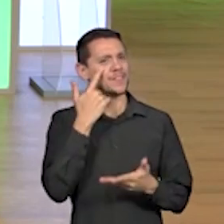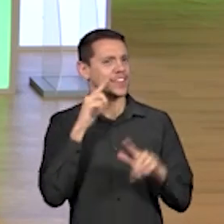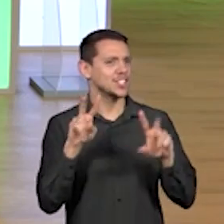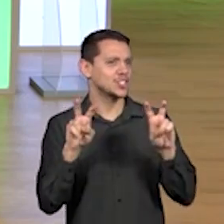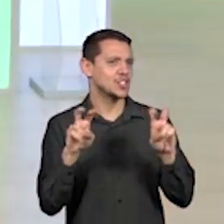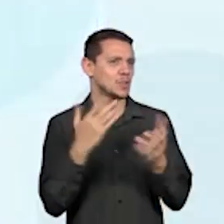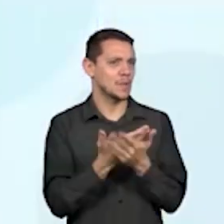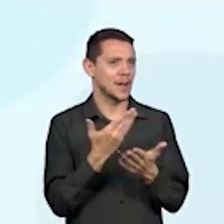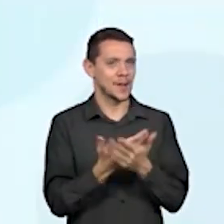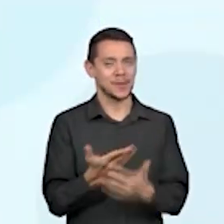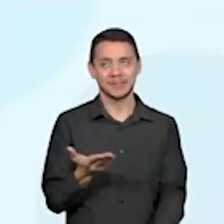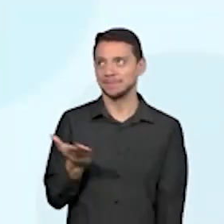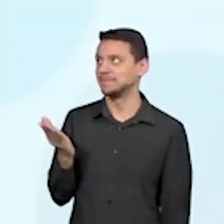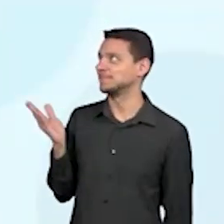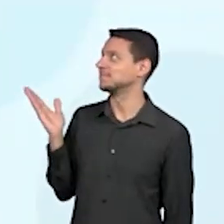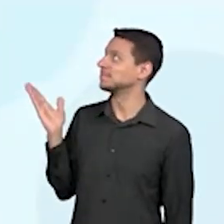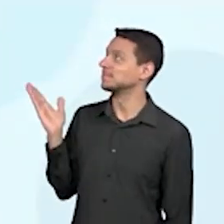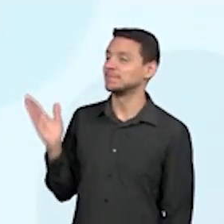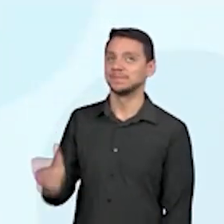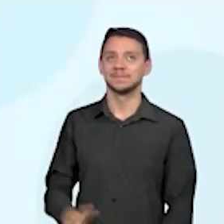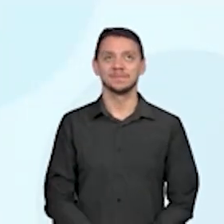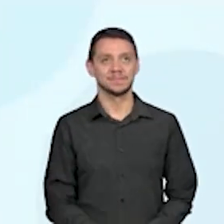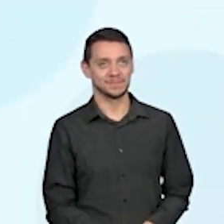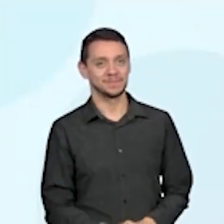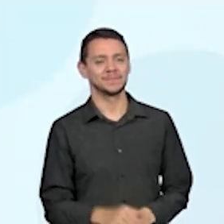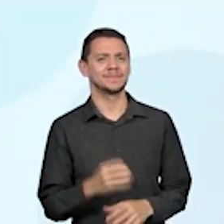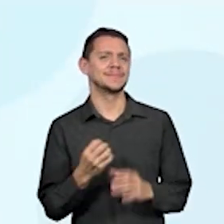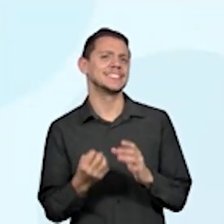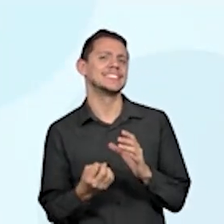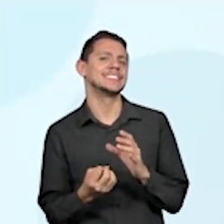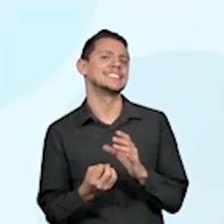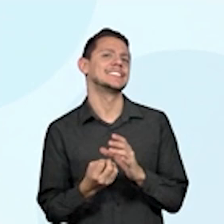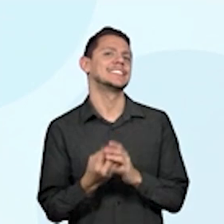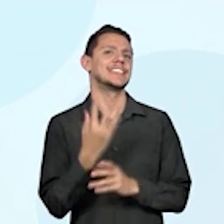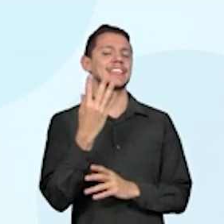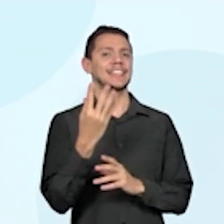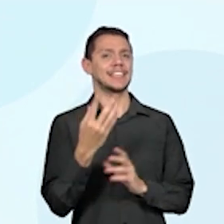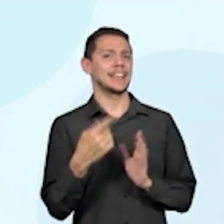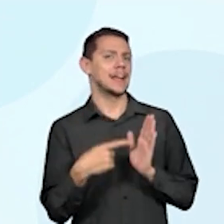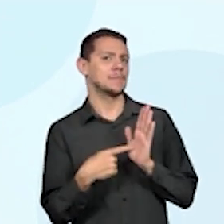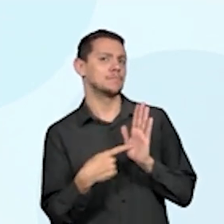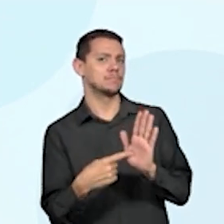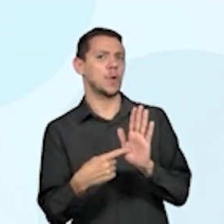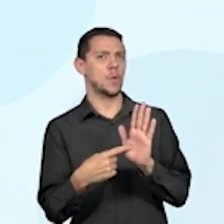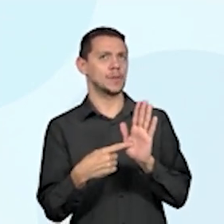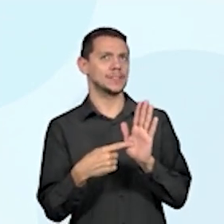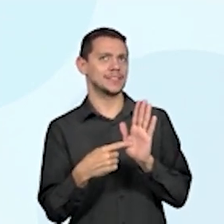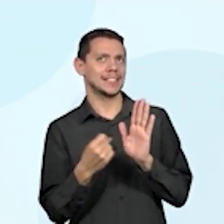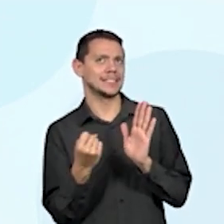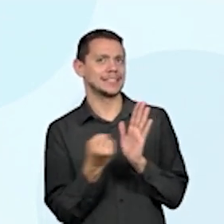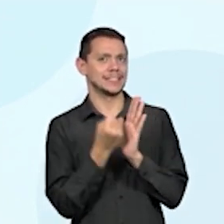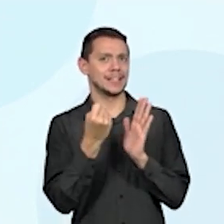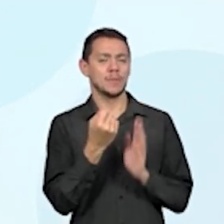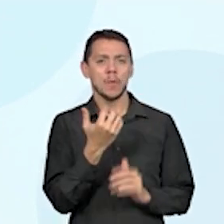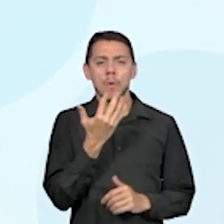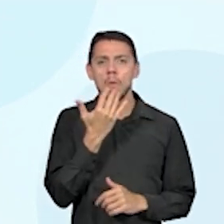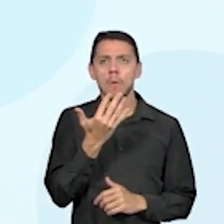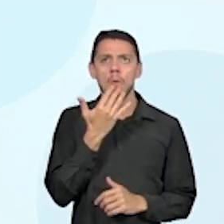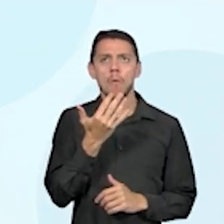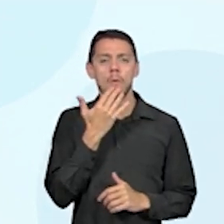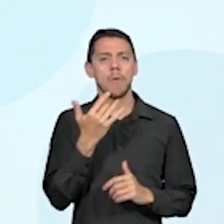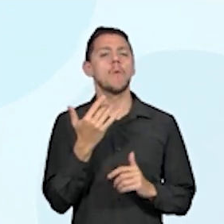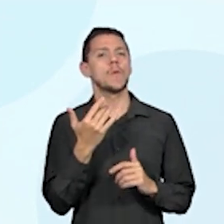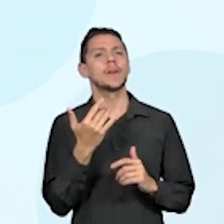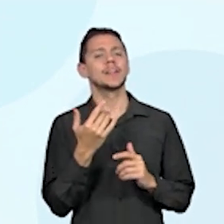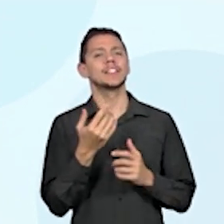que é Criando símbolos, cores e expressões no estudo das tirinhas. Vocês conhecem esta